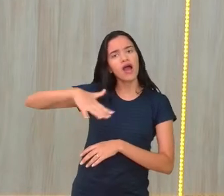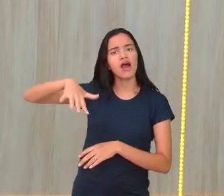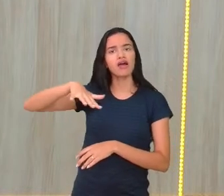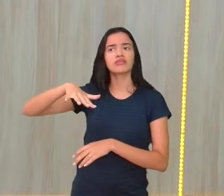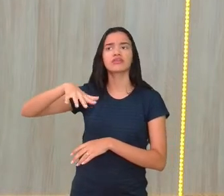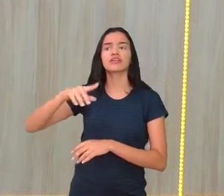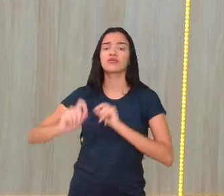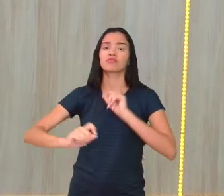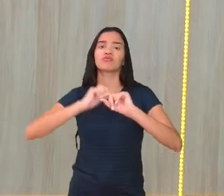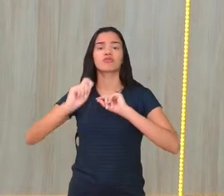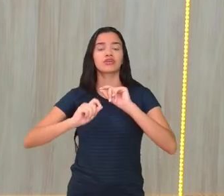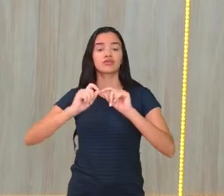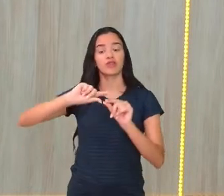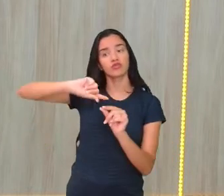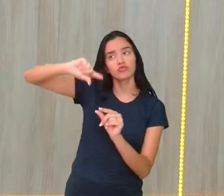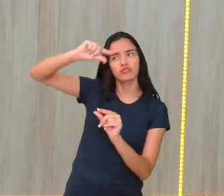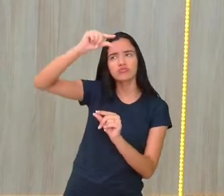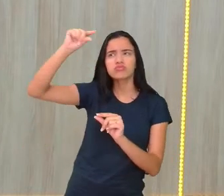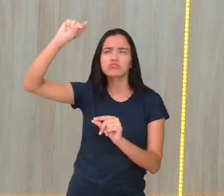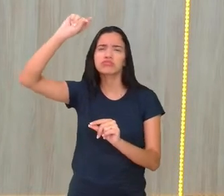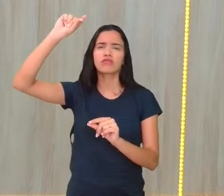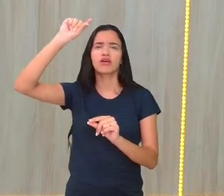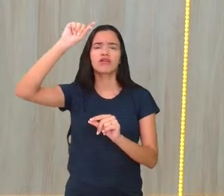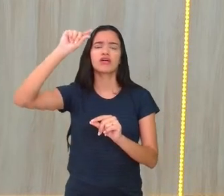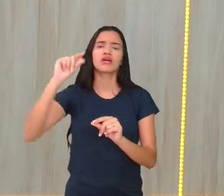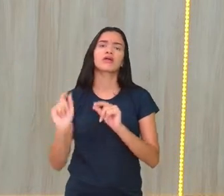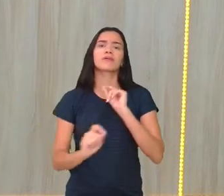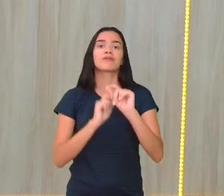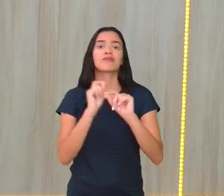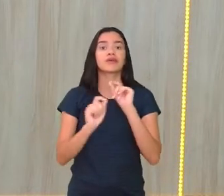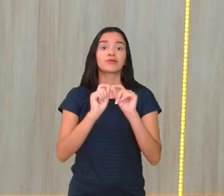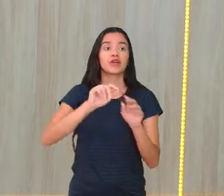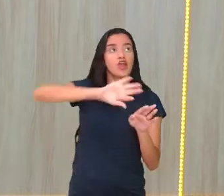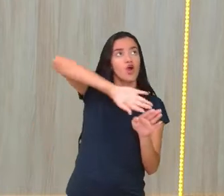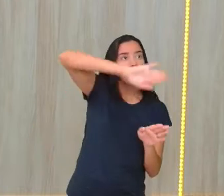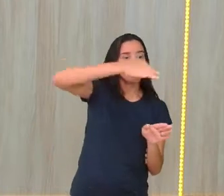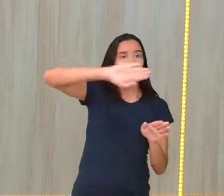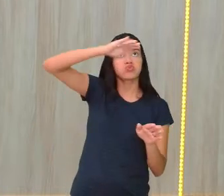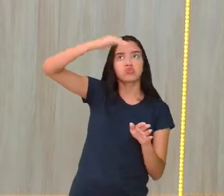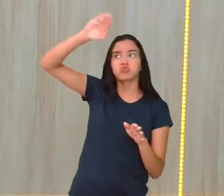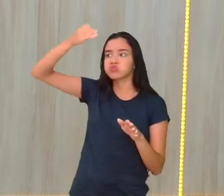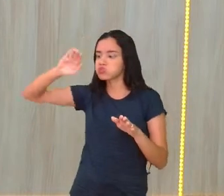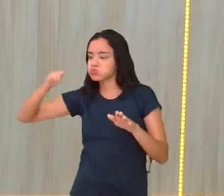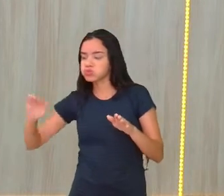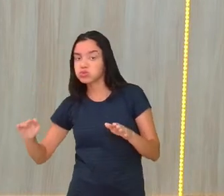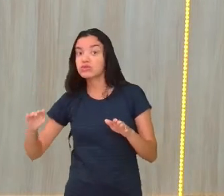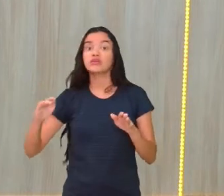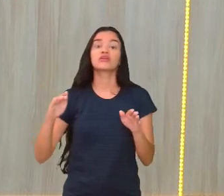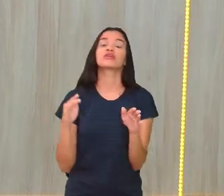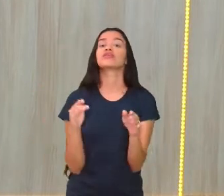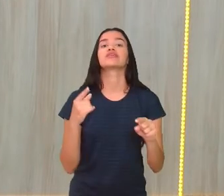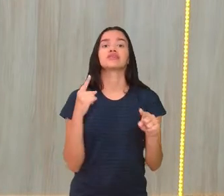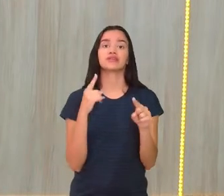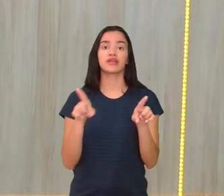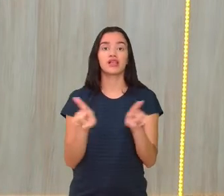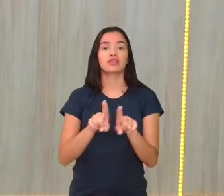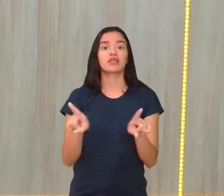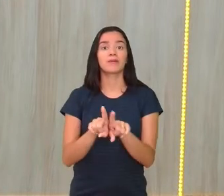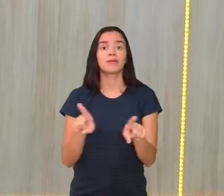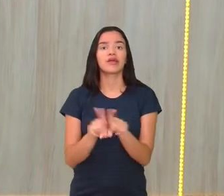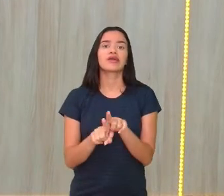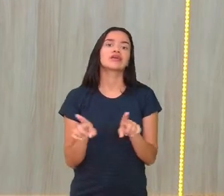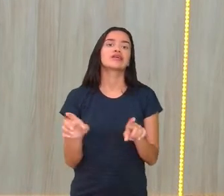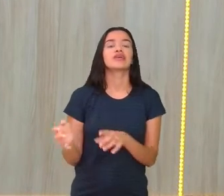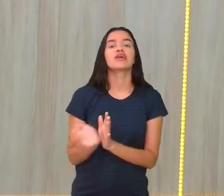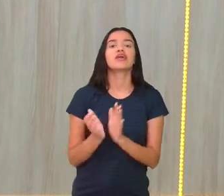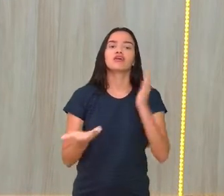ó, ok? Bastante montanhosa, porém também bastante rica